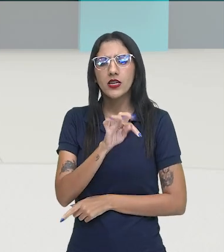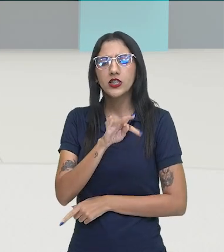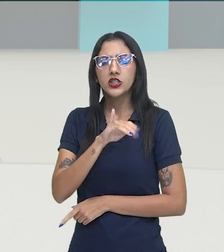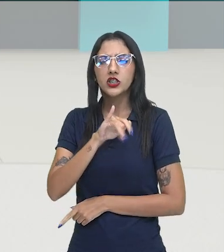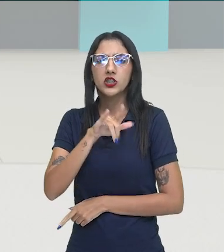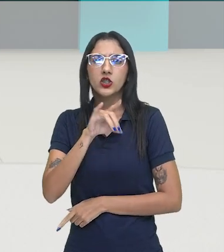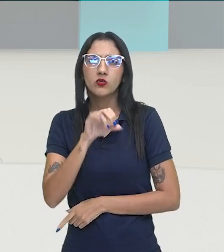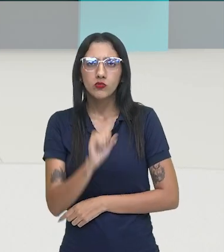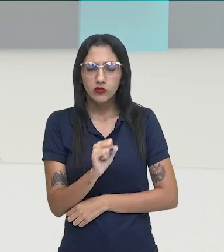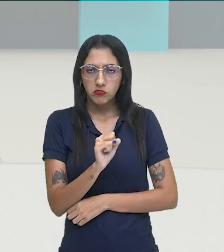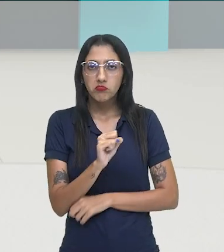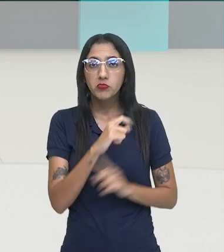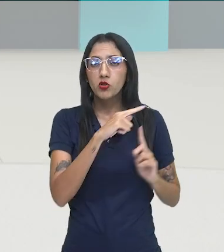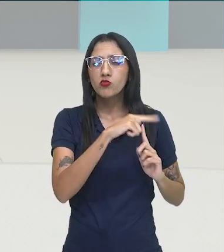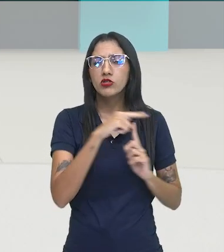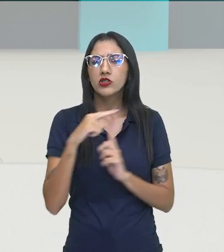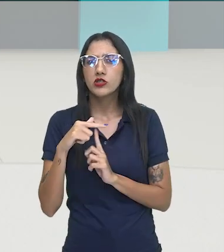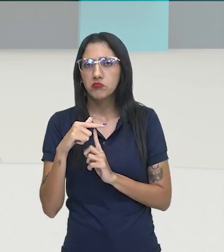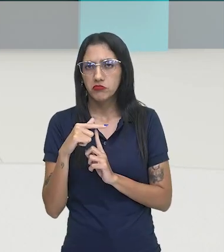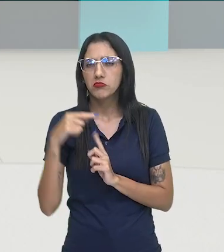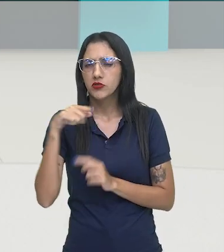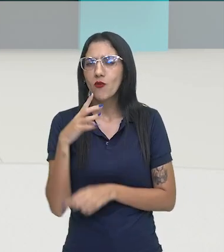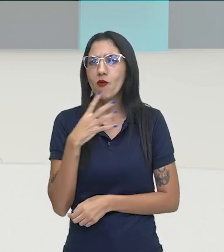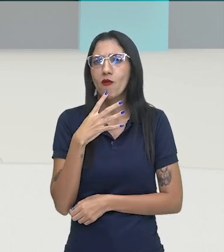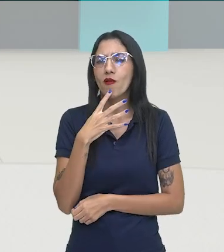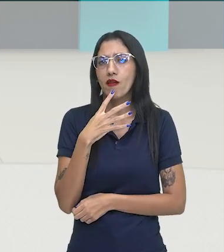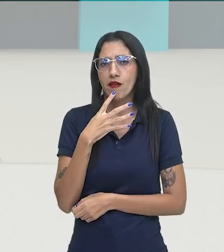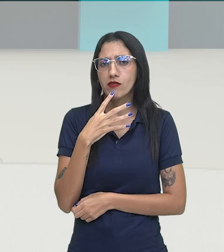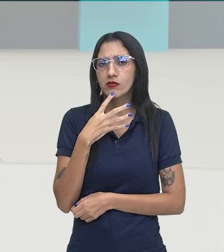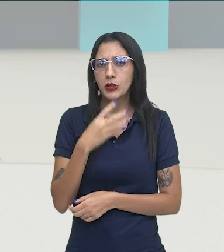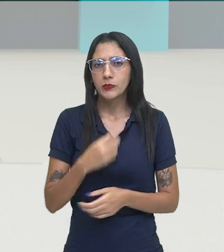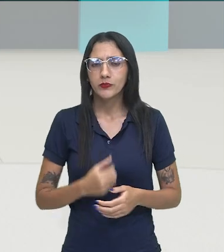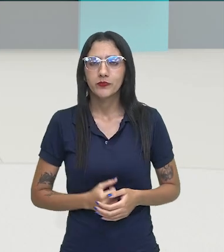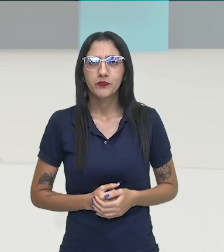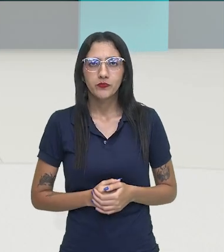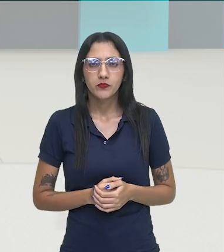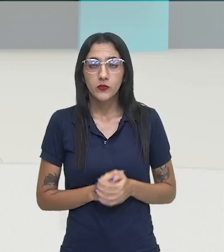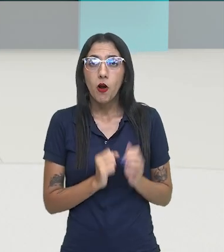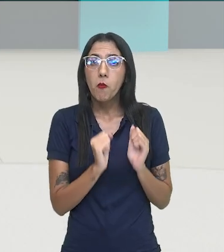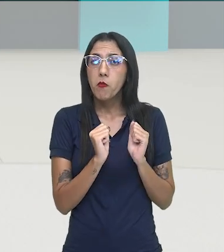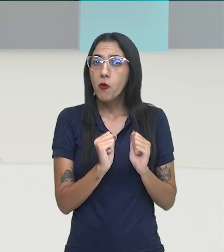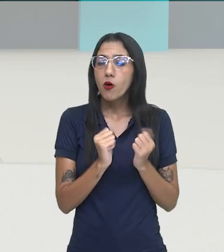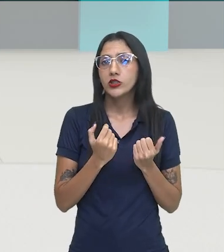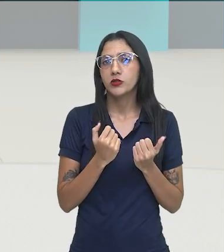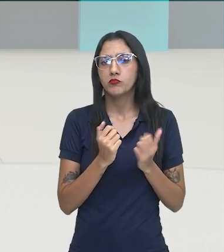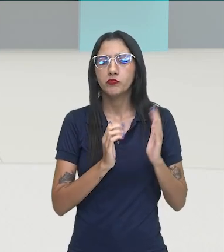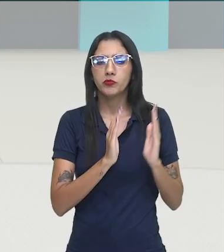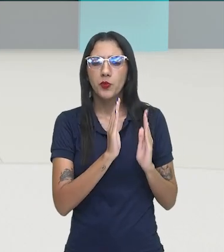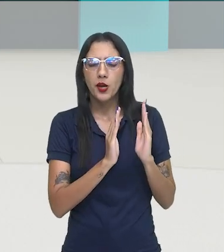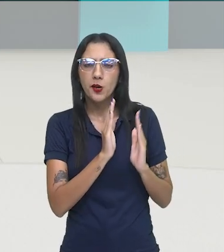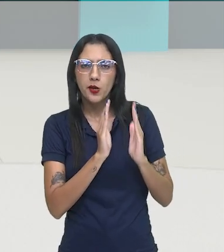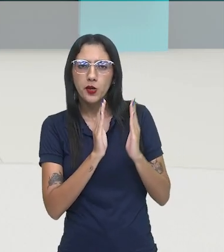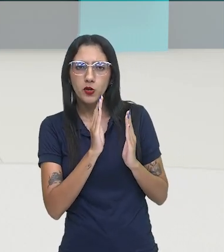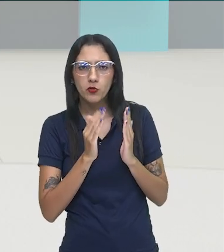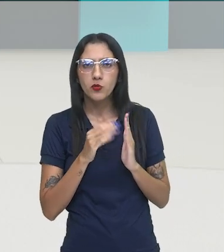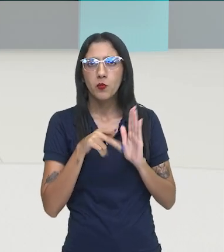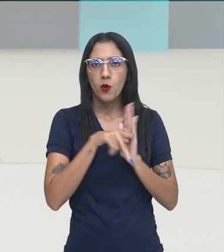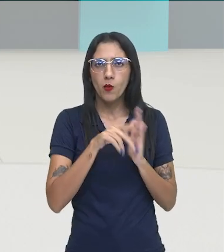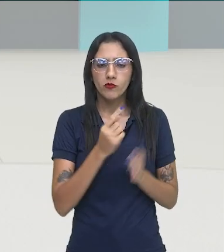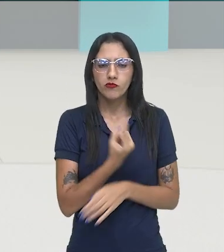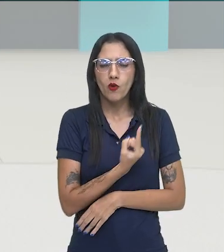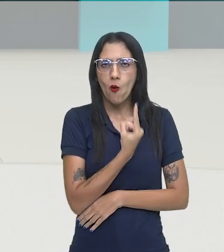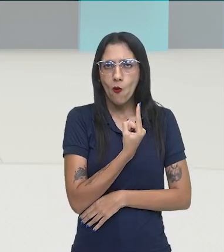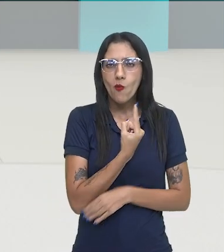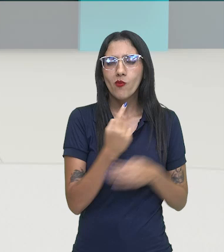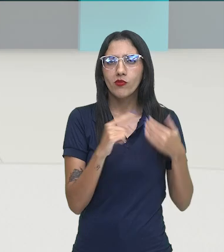conhecer também daqui a pouquinho os estilos, que pode ser o estilo das escolas, né? O estilo individual, vou